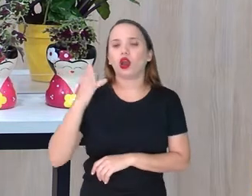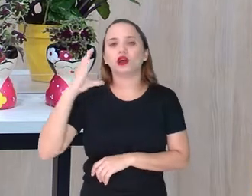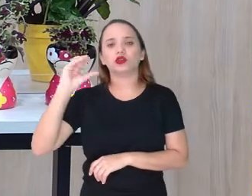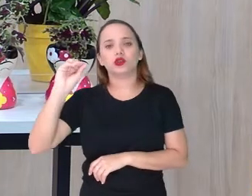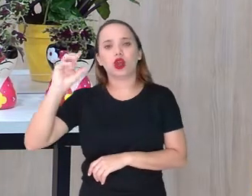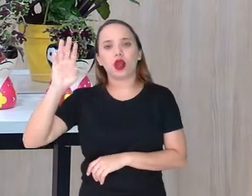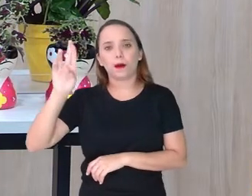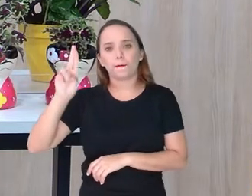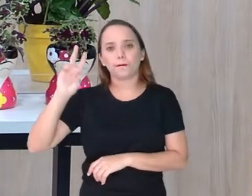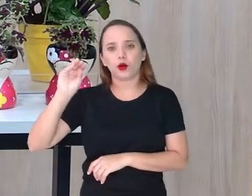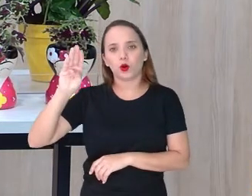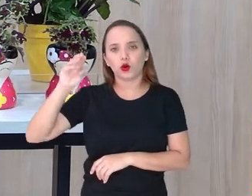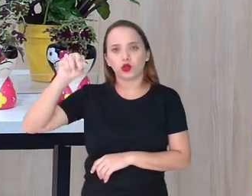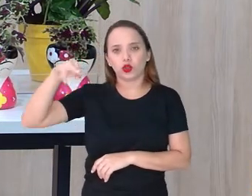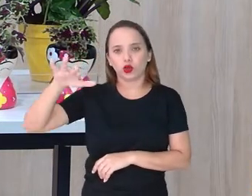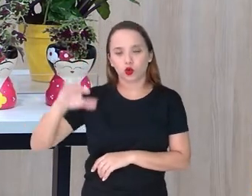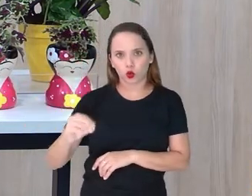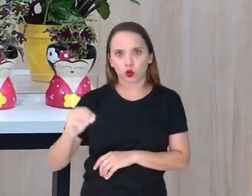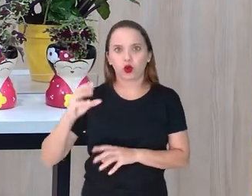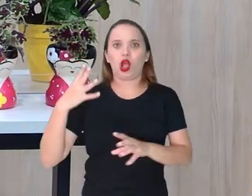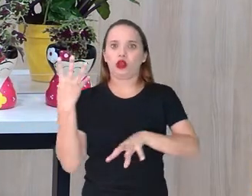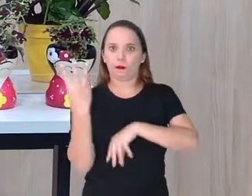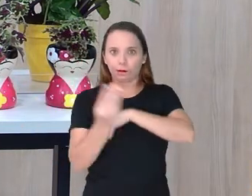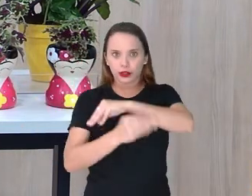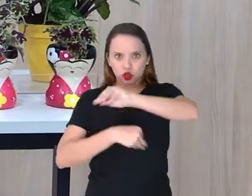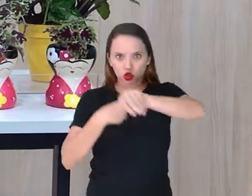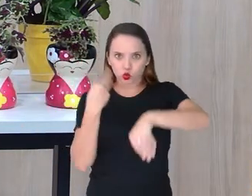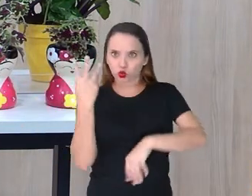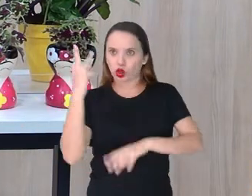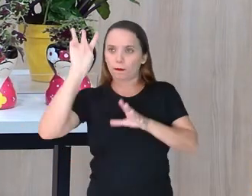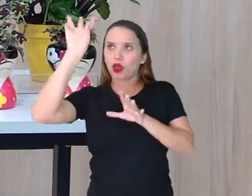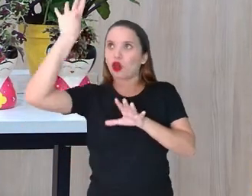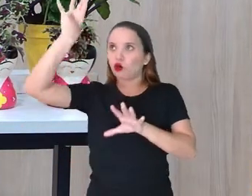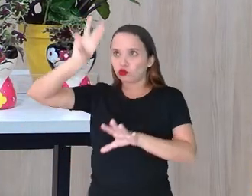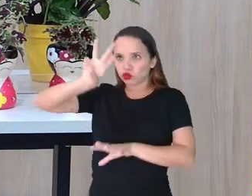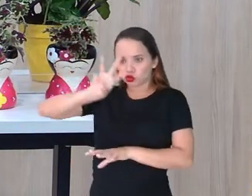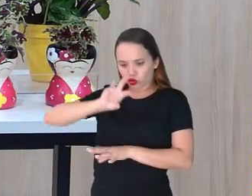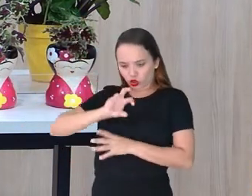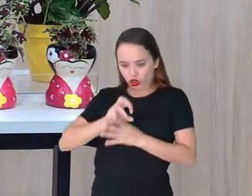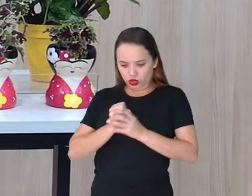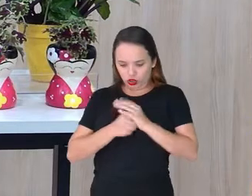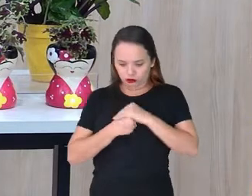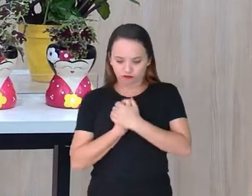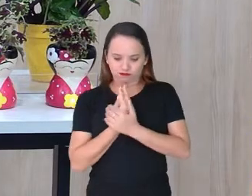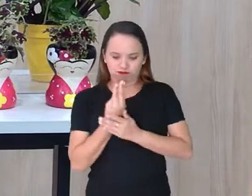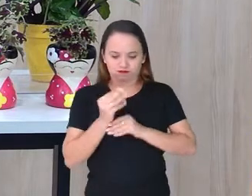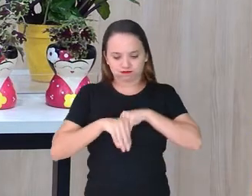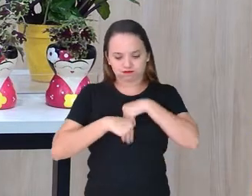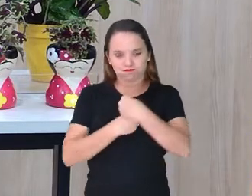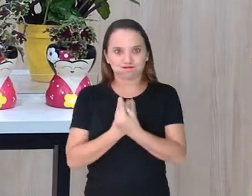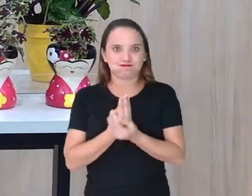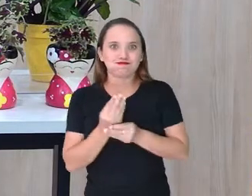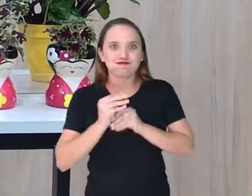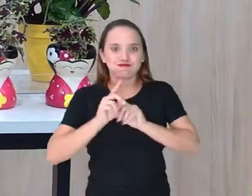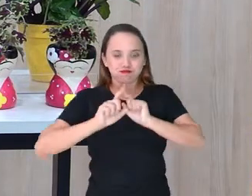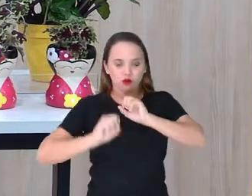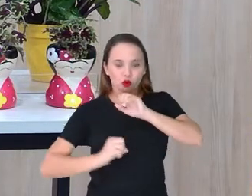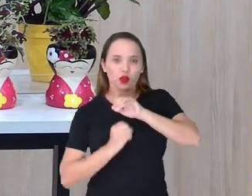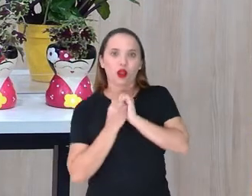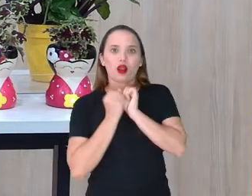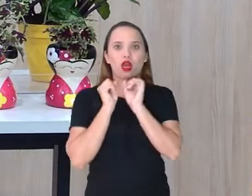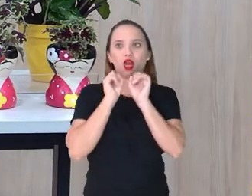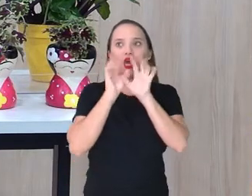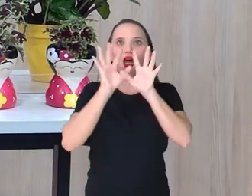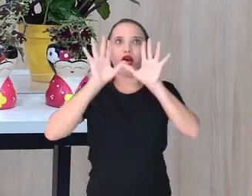vai produzir a glicose, que é o seu próprio alimento, e o que sobrar de oxigênio que serve para ela é